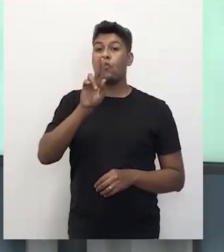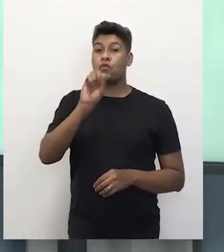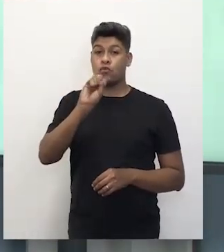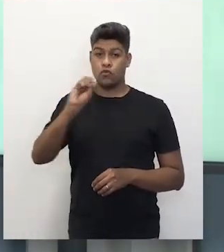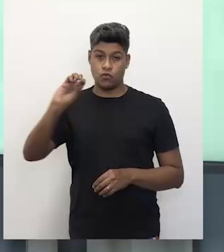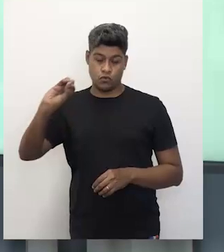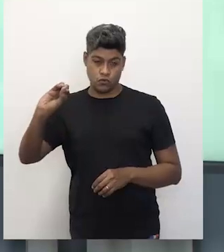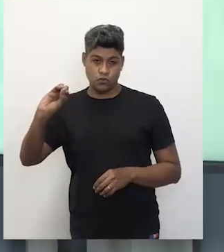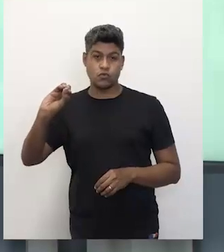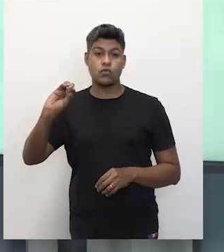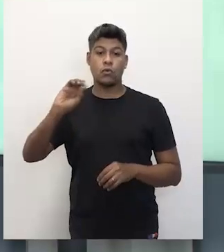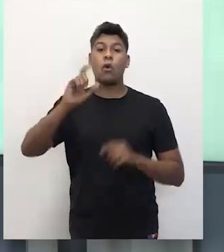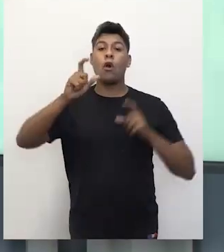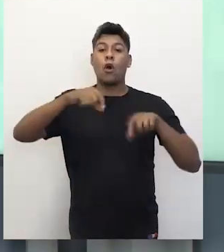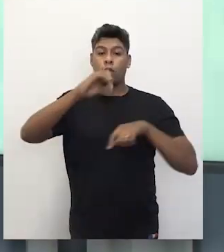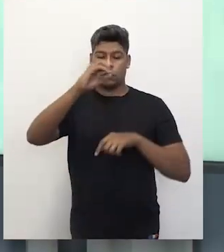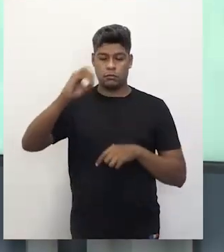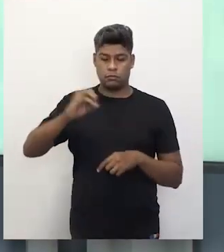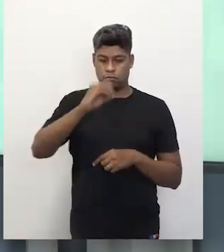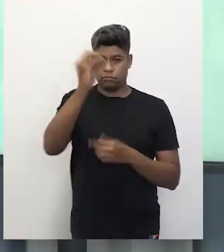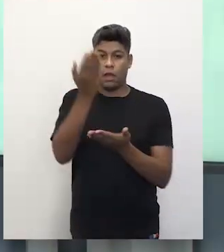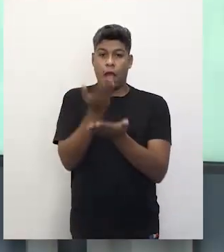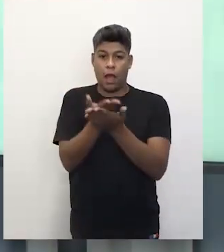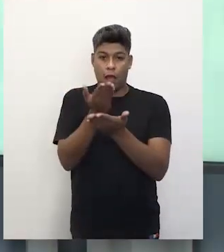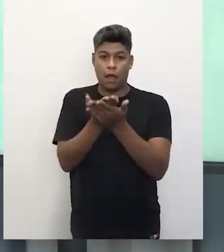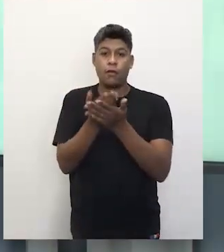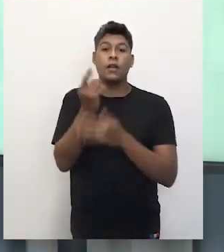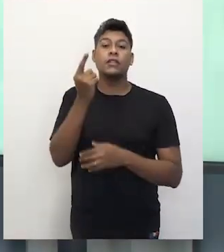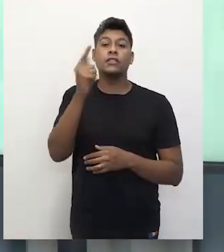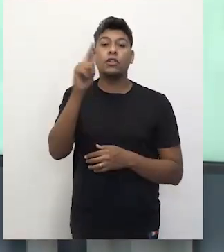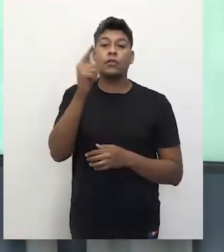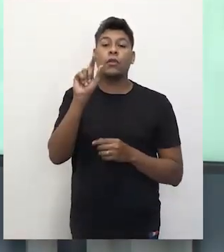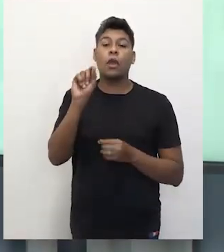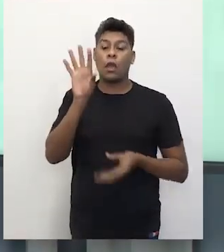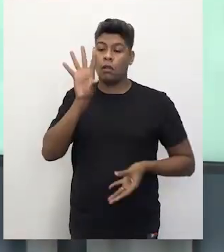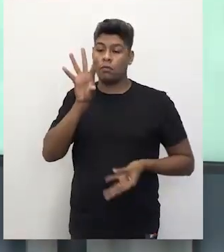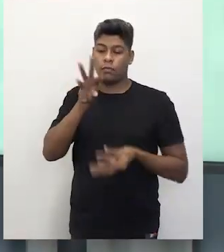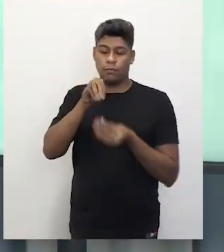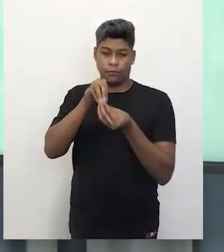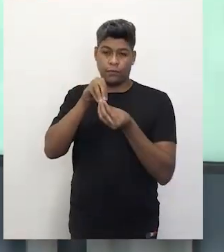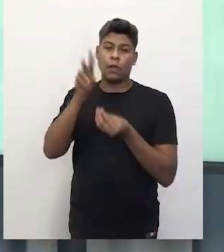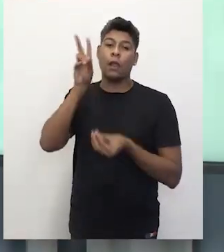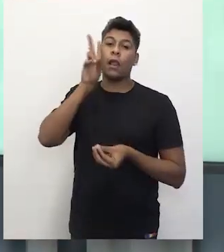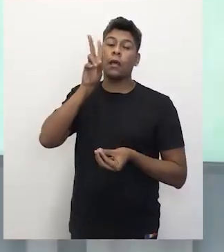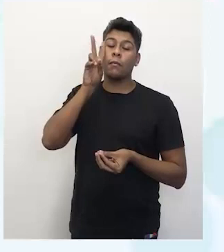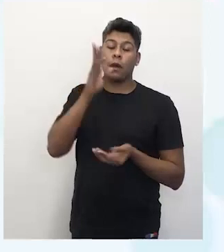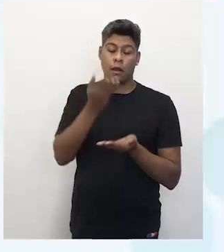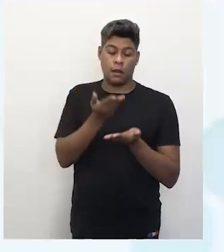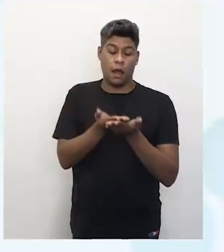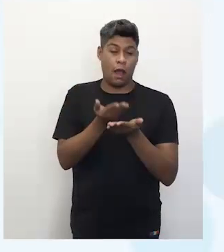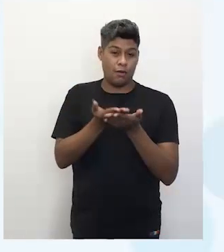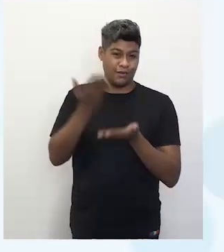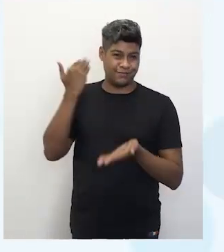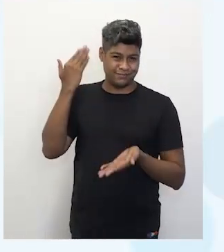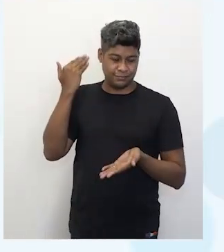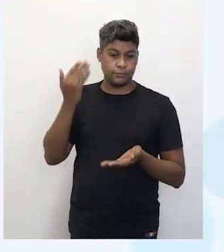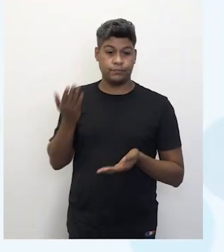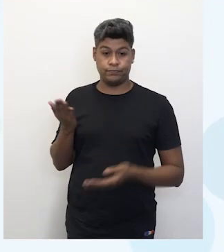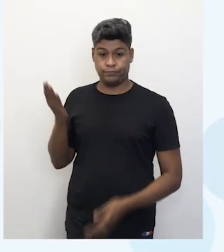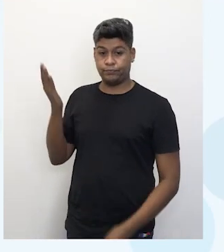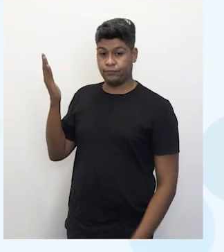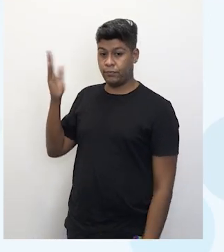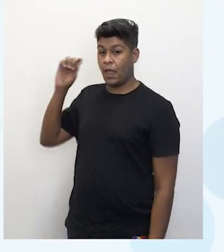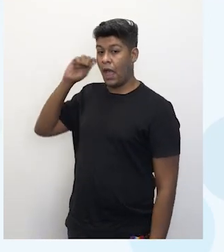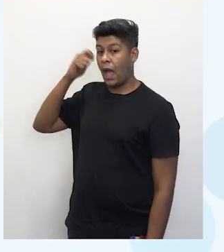centro de mídias dando essa aula de geografia nós vamos dar mala de revisão e transam velho o tema da aula de hoje a